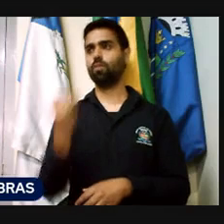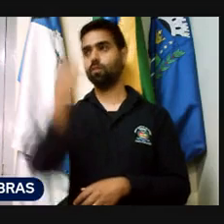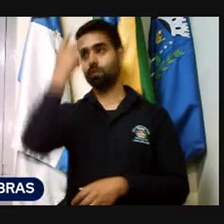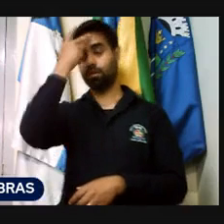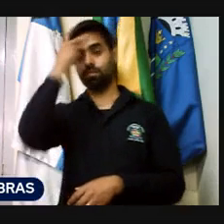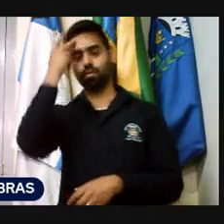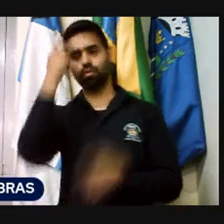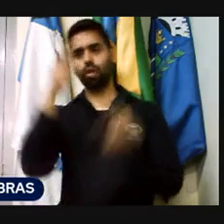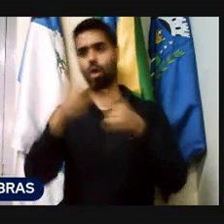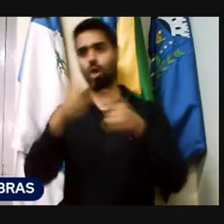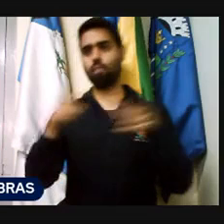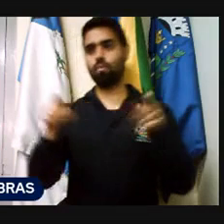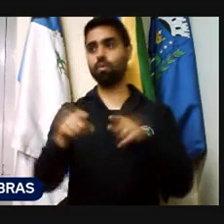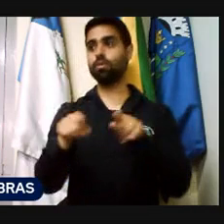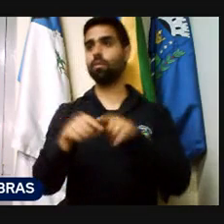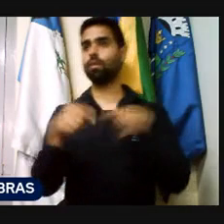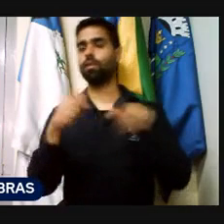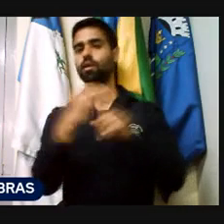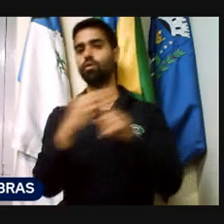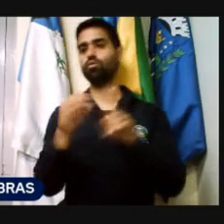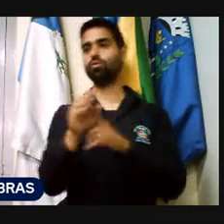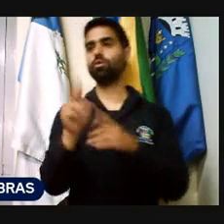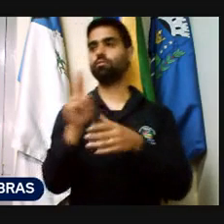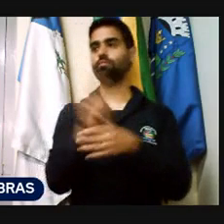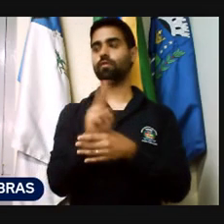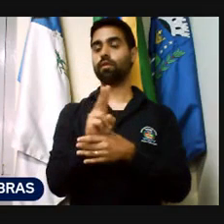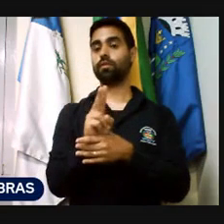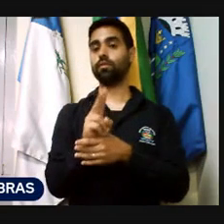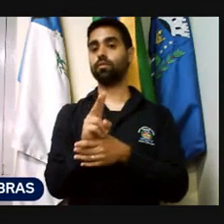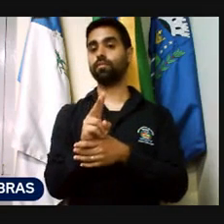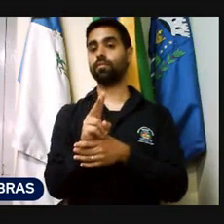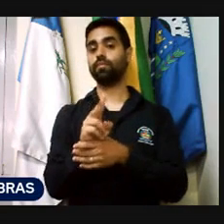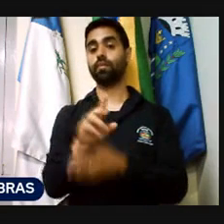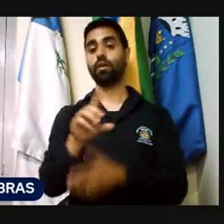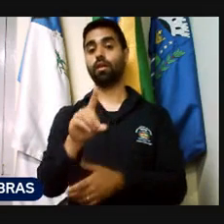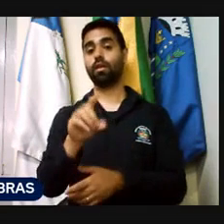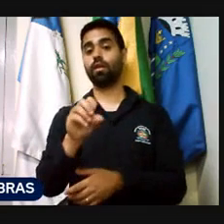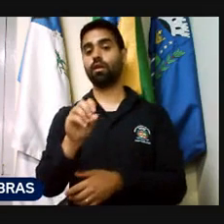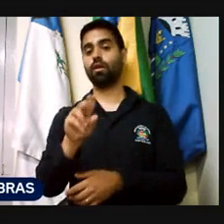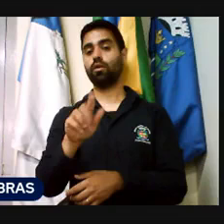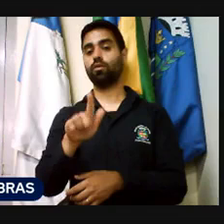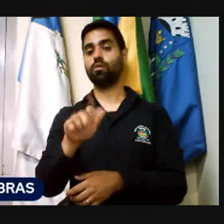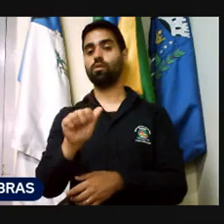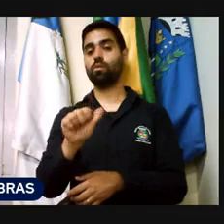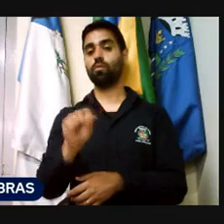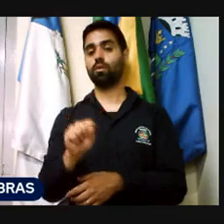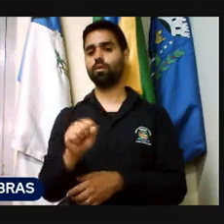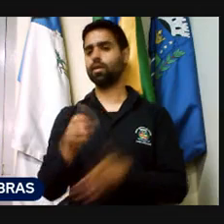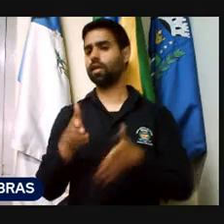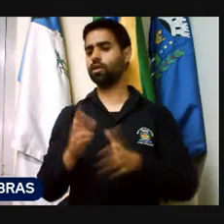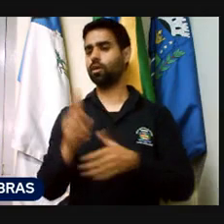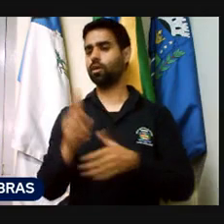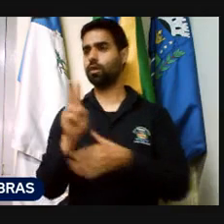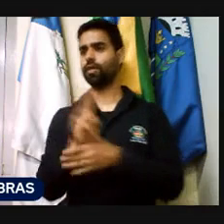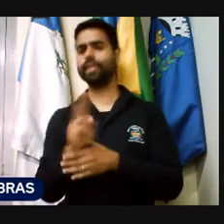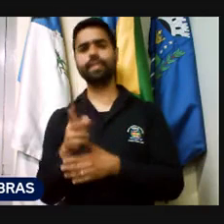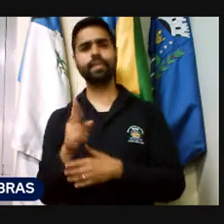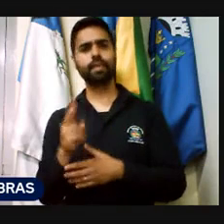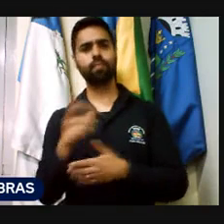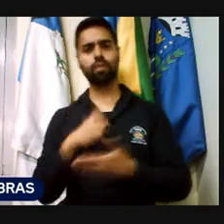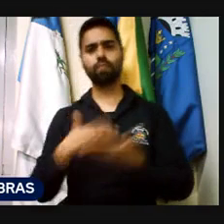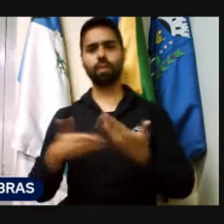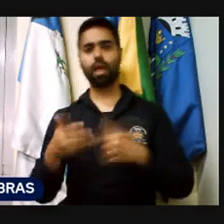artista, compositor e atuante na cultura valenciana. O compositor Douglas Lacerda, nascido e criado em Valença, sempre envolvido com a